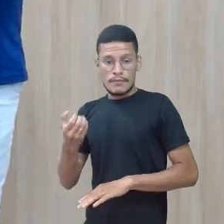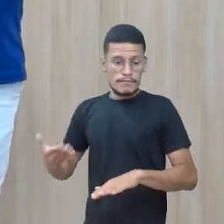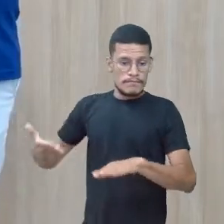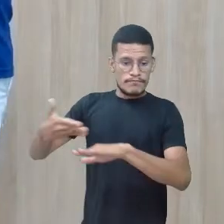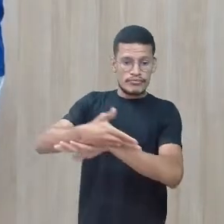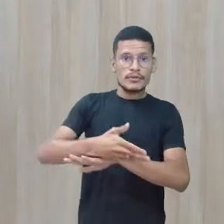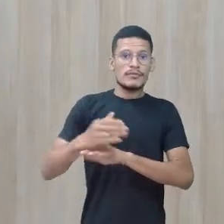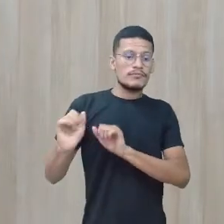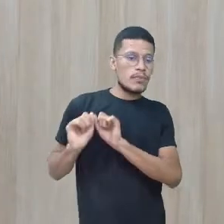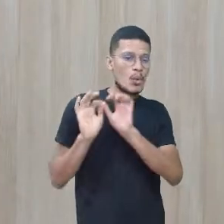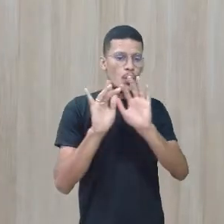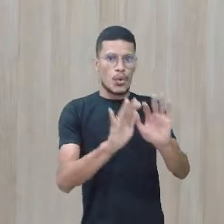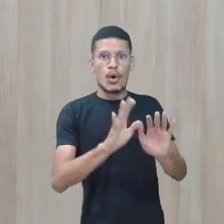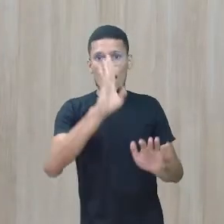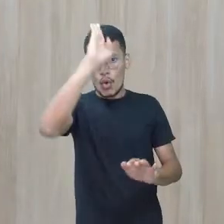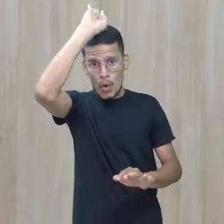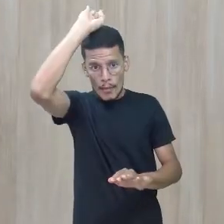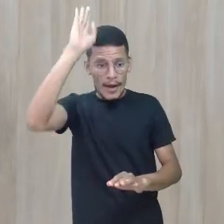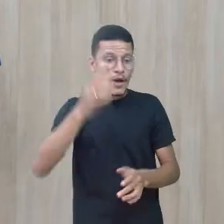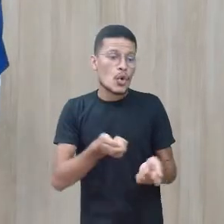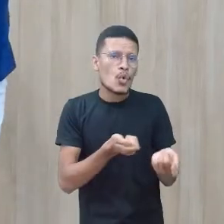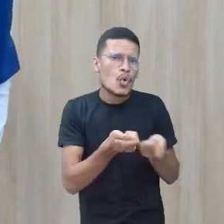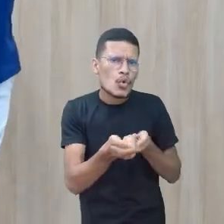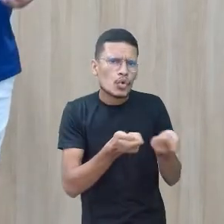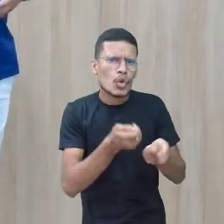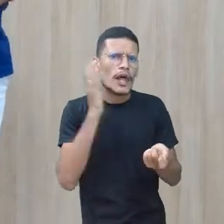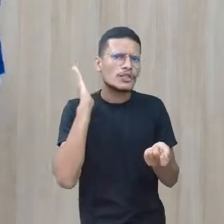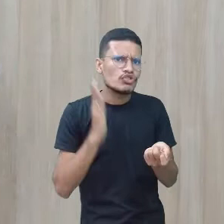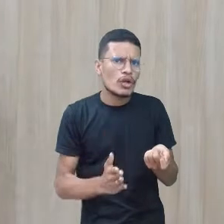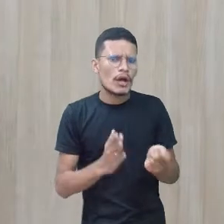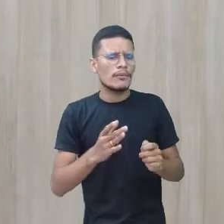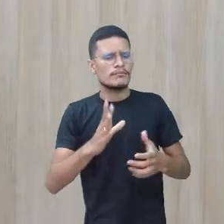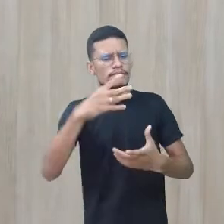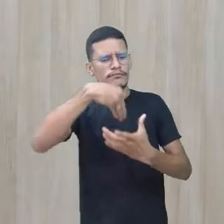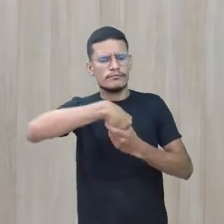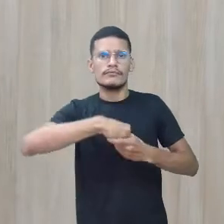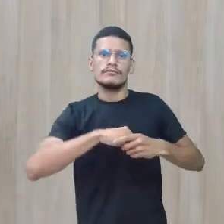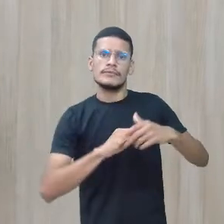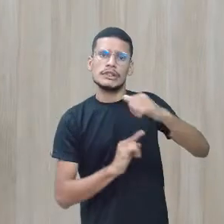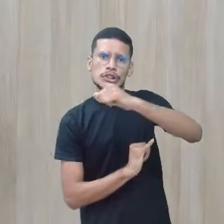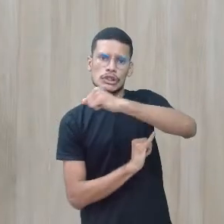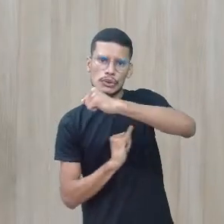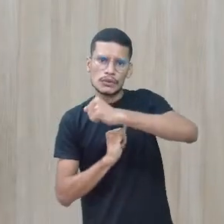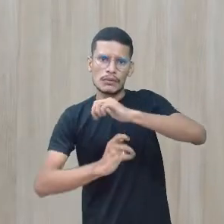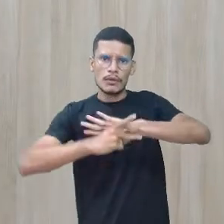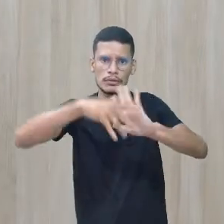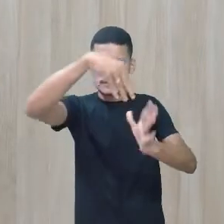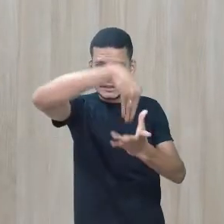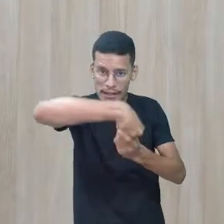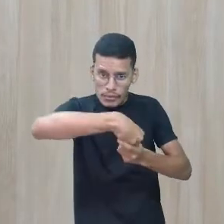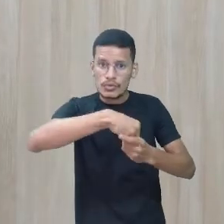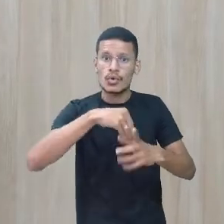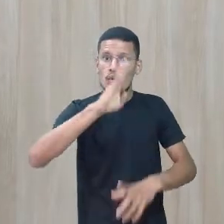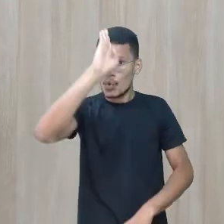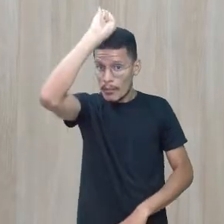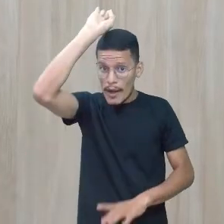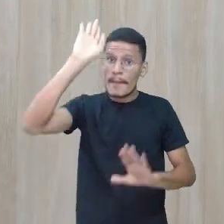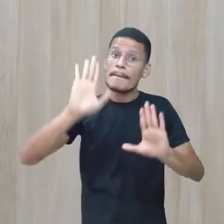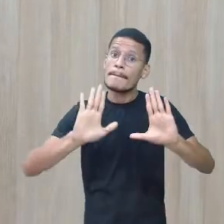Roma, eles invadiram, passaram a dominar, controlar as instituições, mas, ao mesmo tempo,